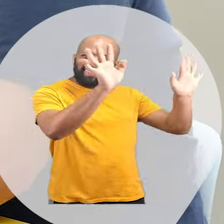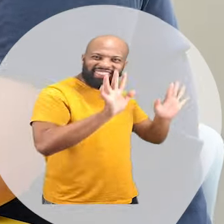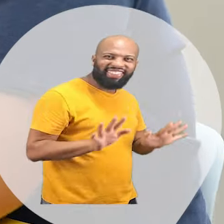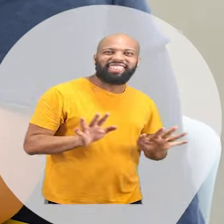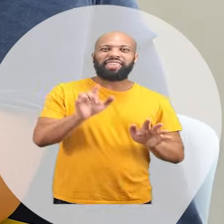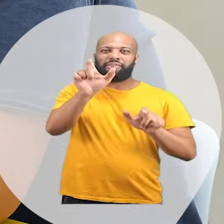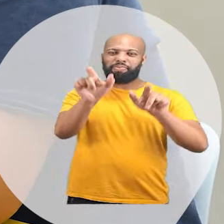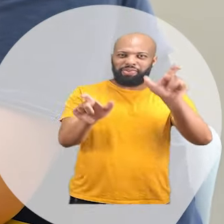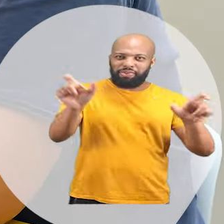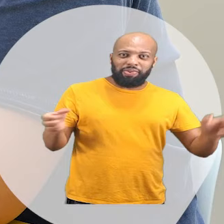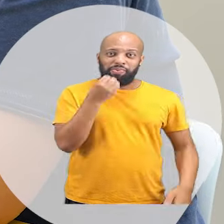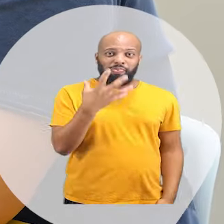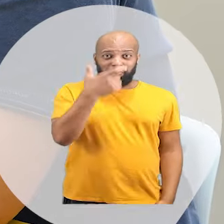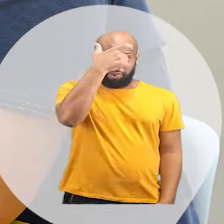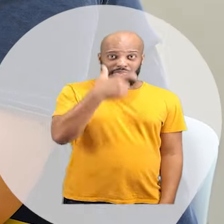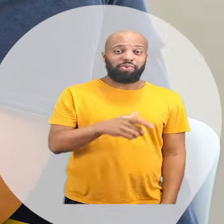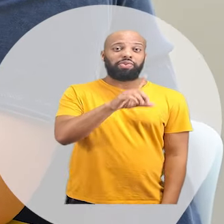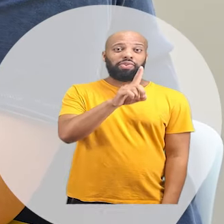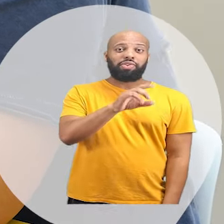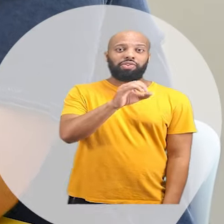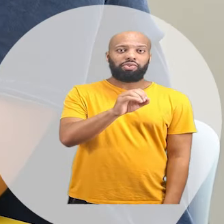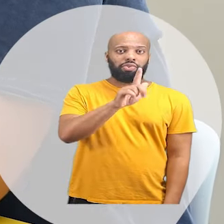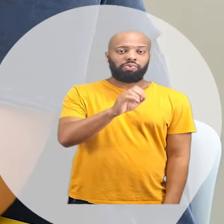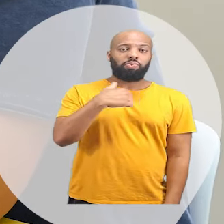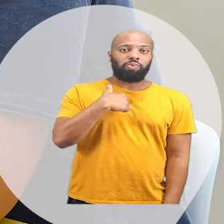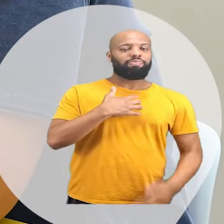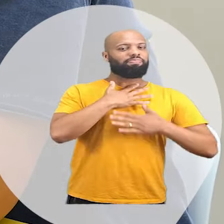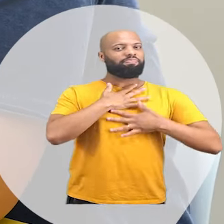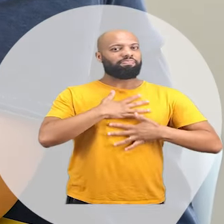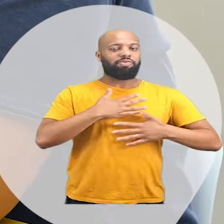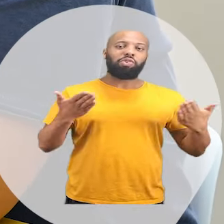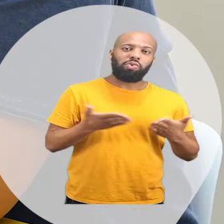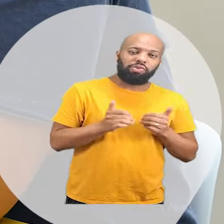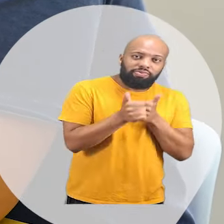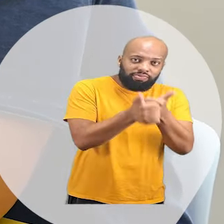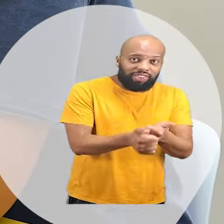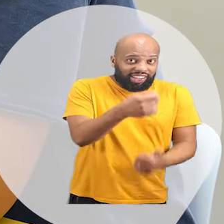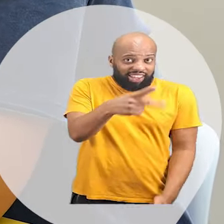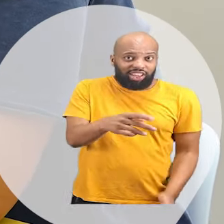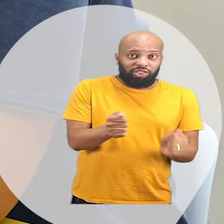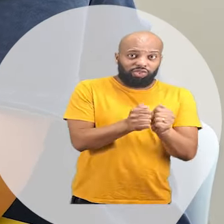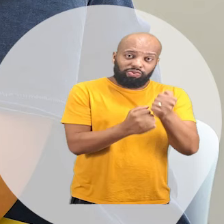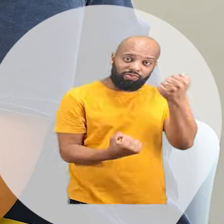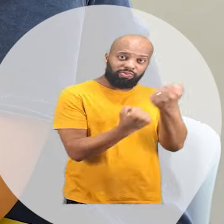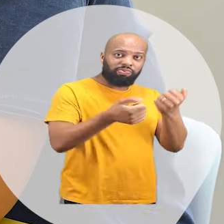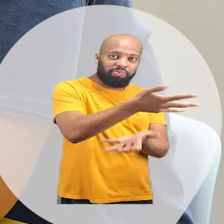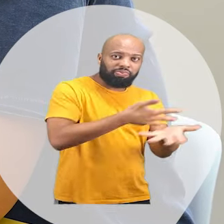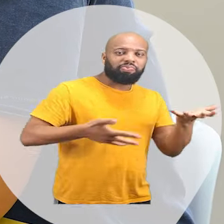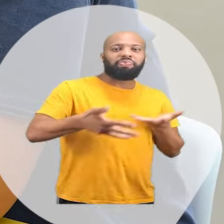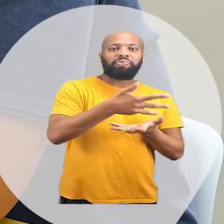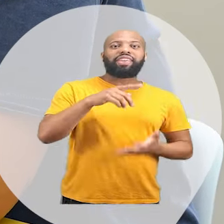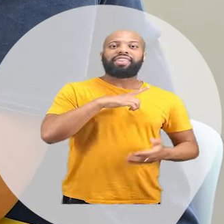salve salve povo gente boa meu nome é Diogo terei também a grata satisfação de hoje acompanhar a Adriele aqui como Coast